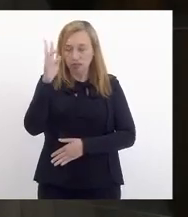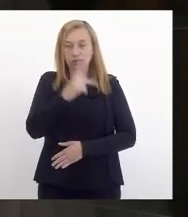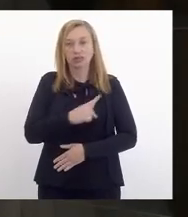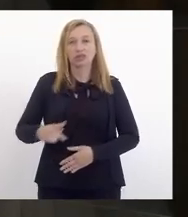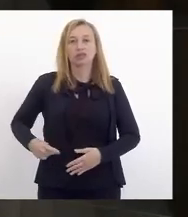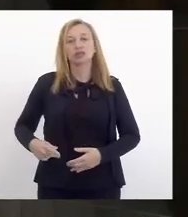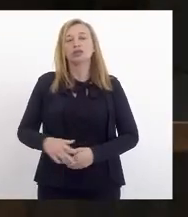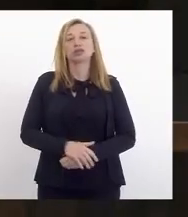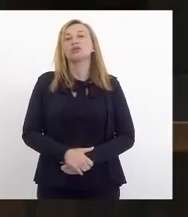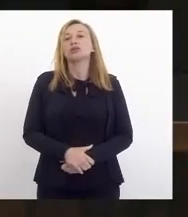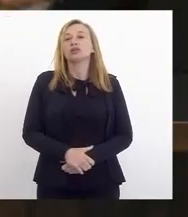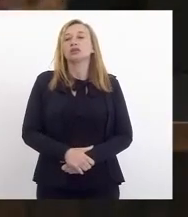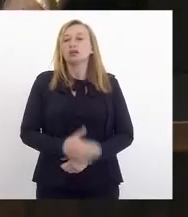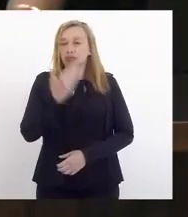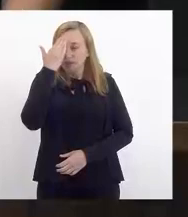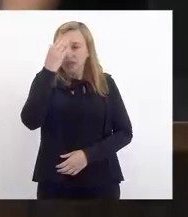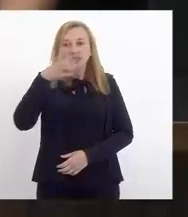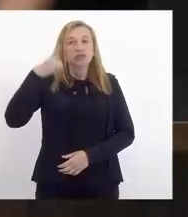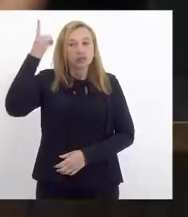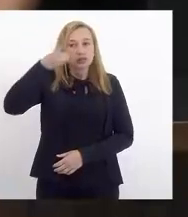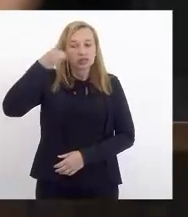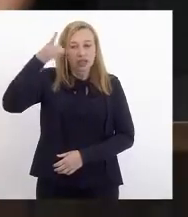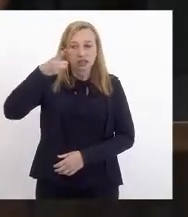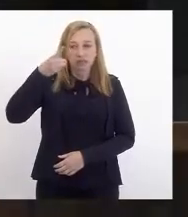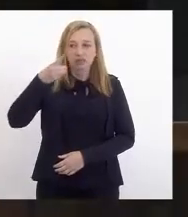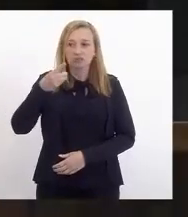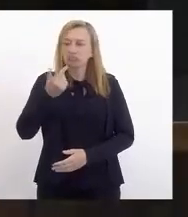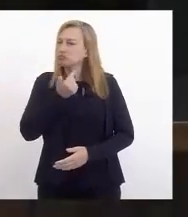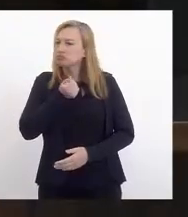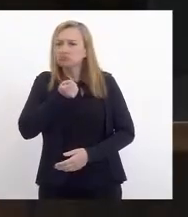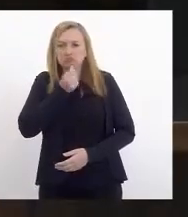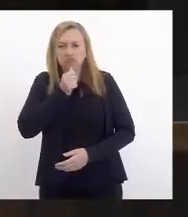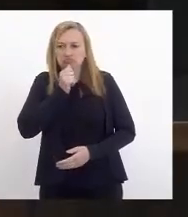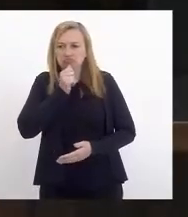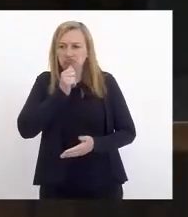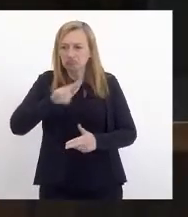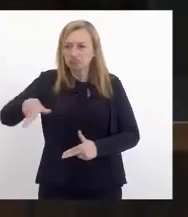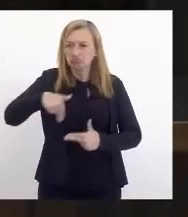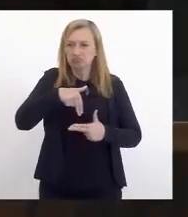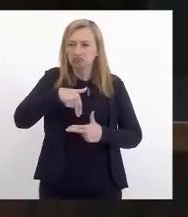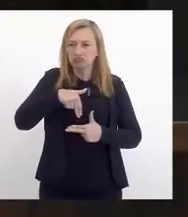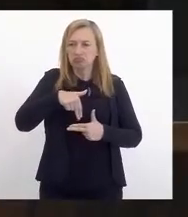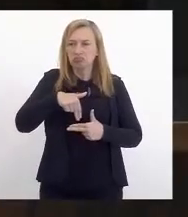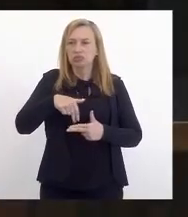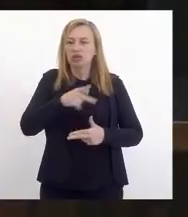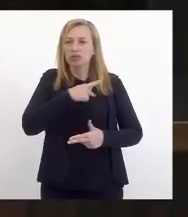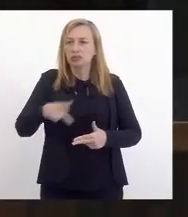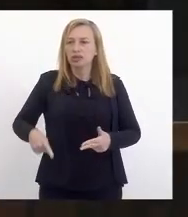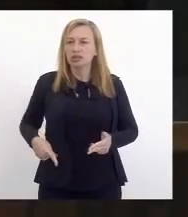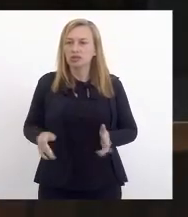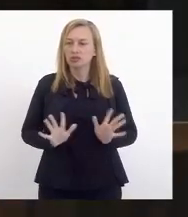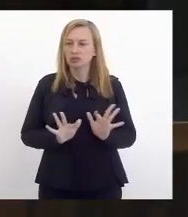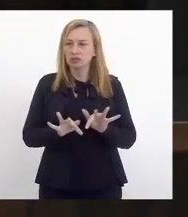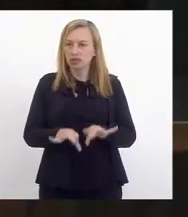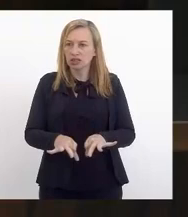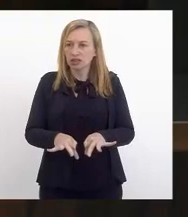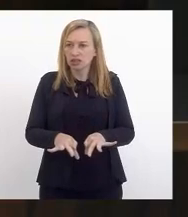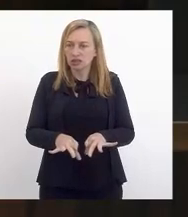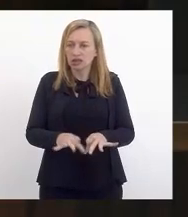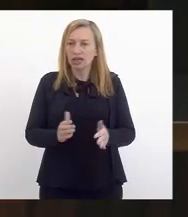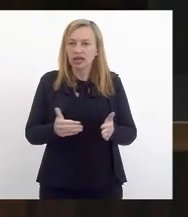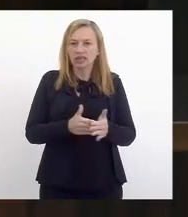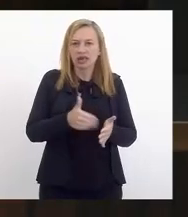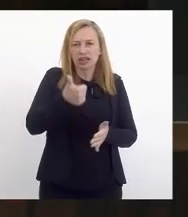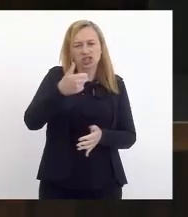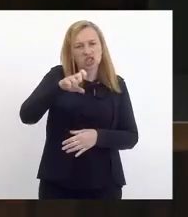presidente. Obrigada, deputado. Não havendo mais oradores inscritos, a presidência suspende a sessão até